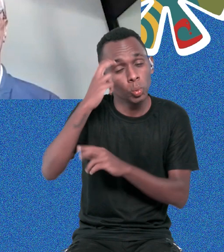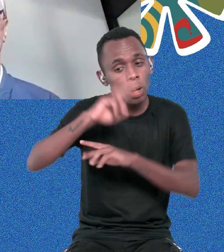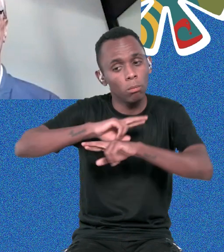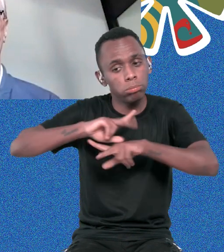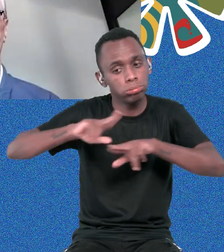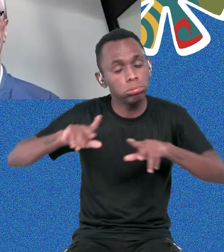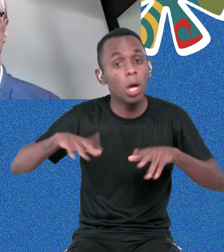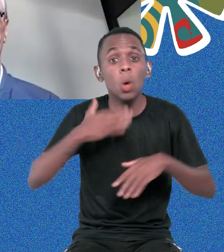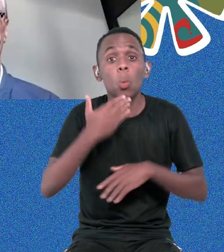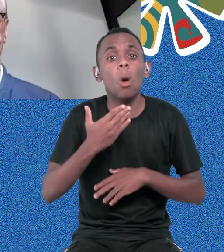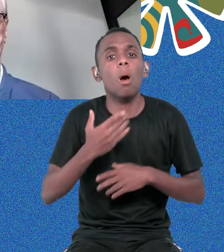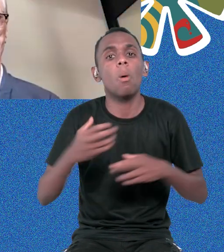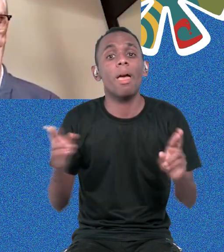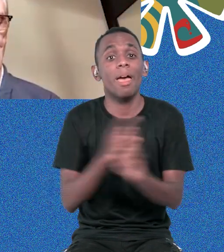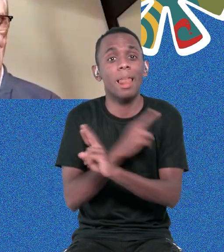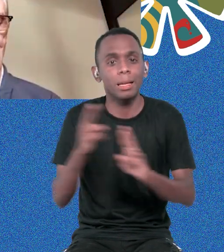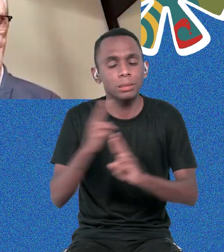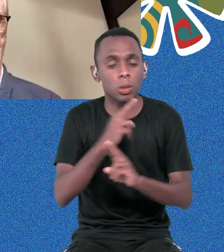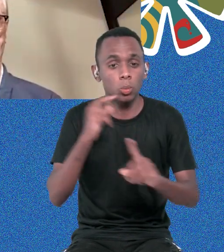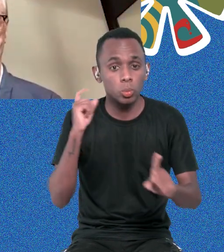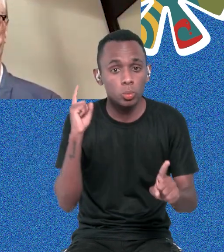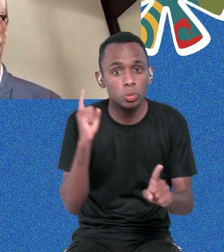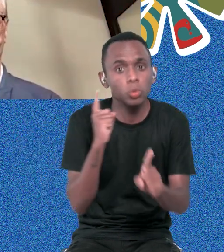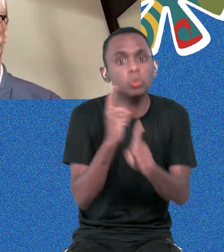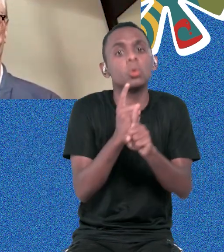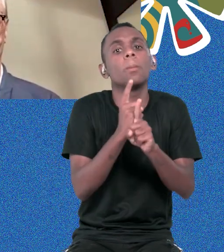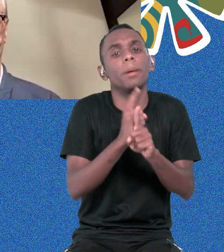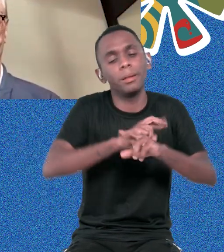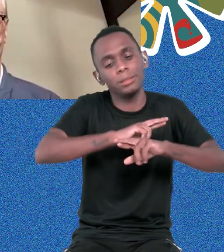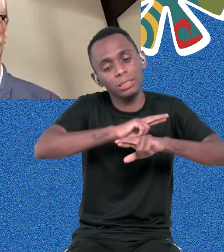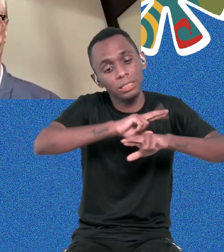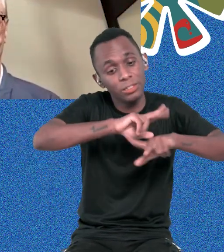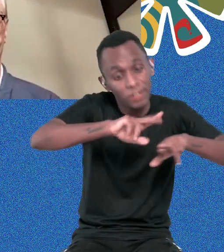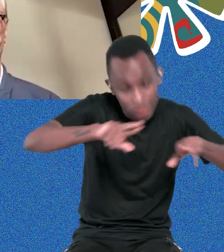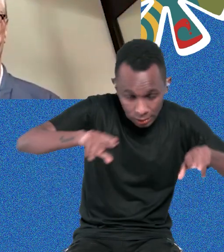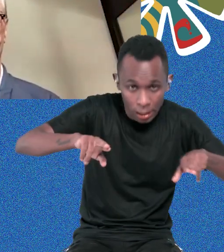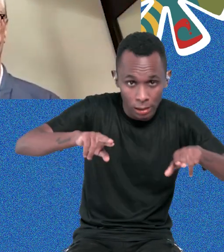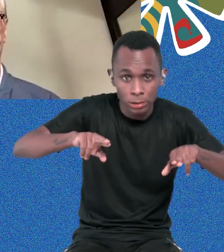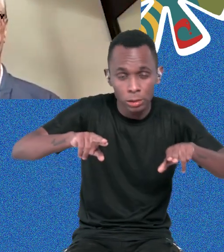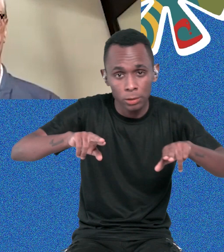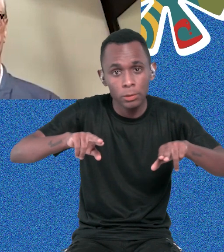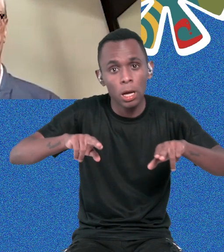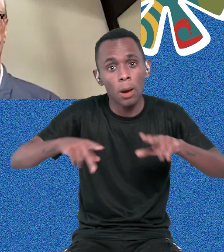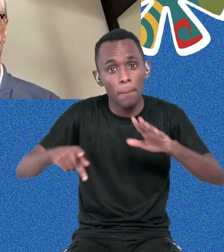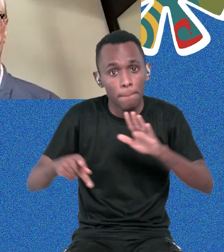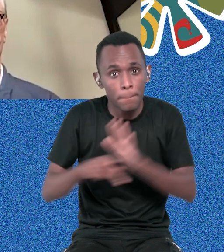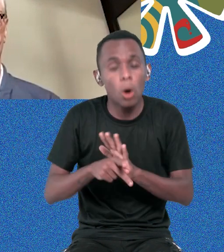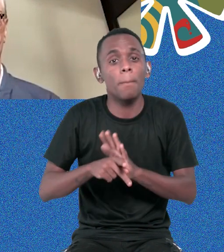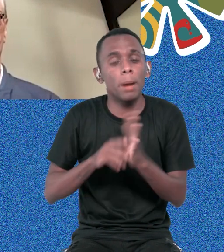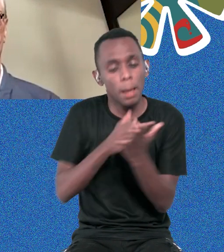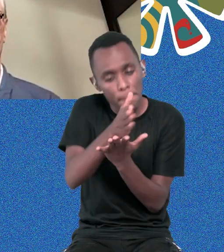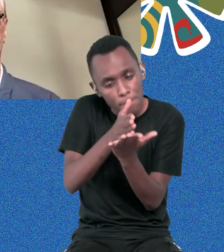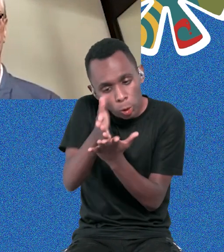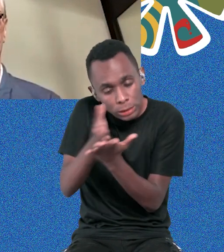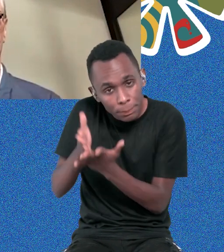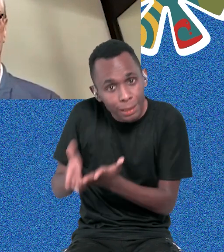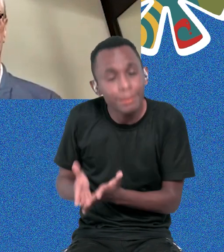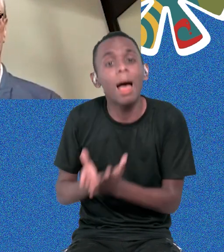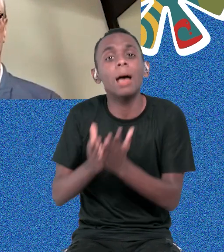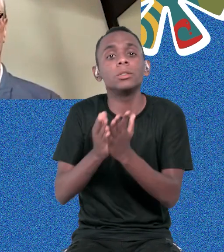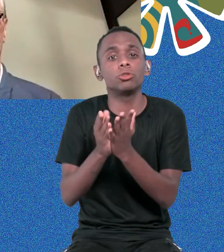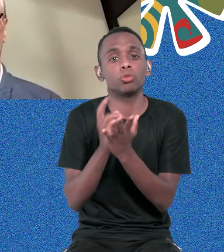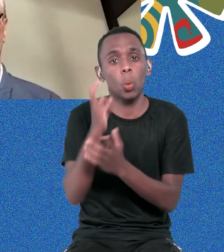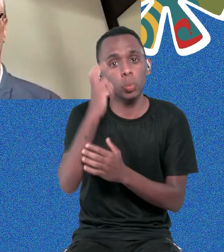é a relação da gente identificar essa diversidade e essa pluralidade de matrizes